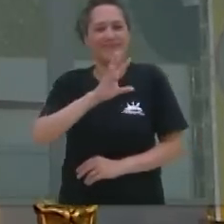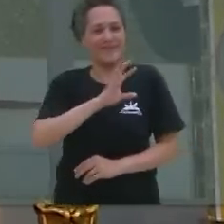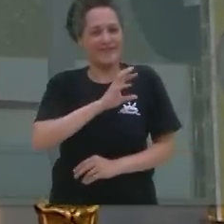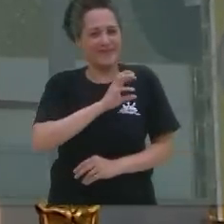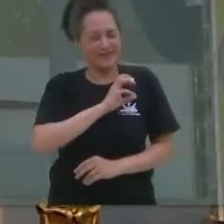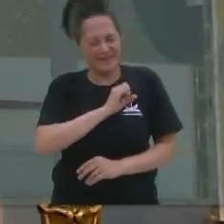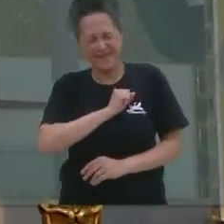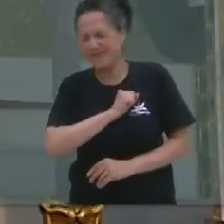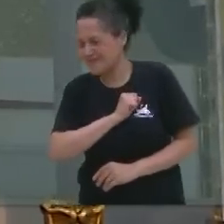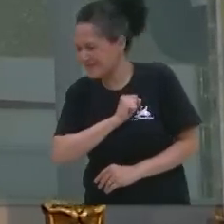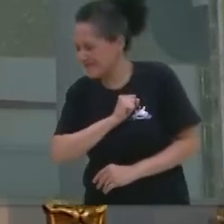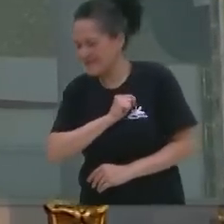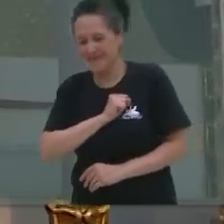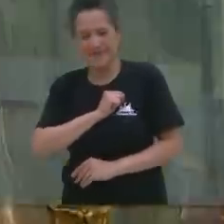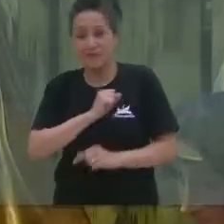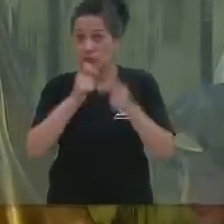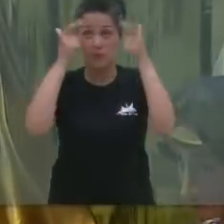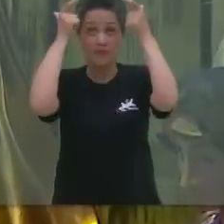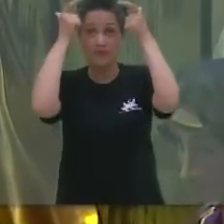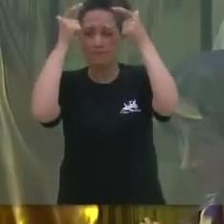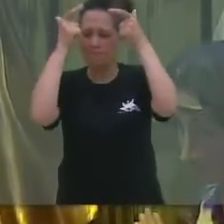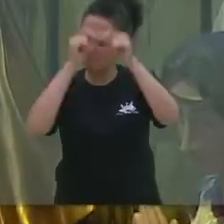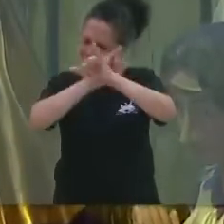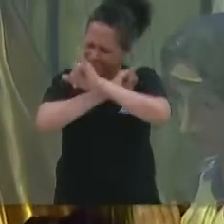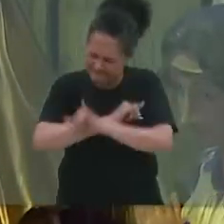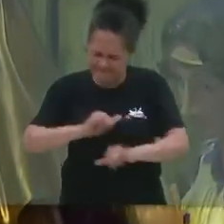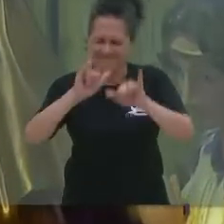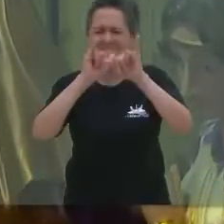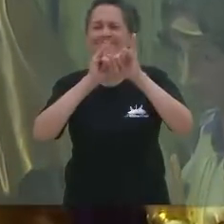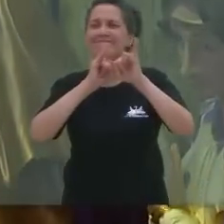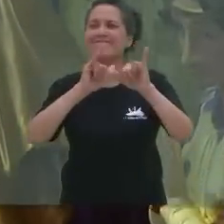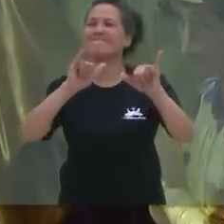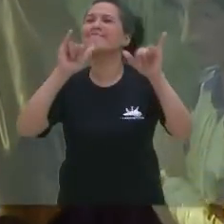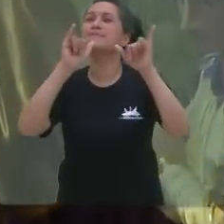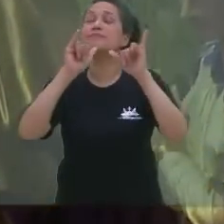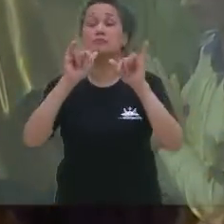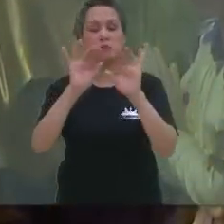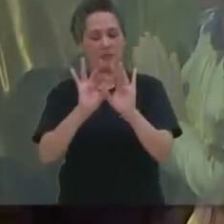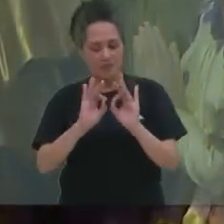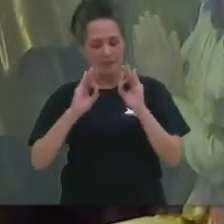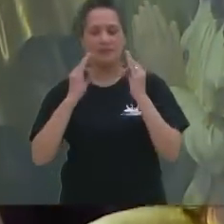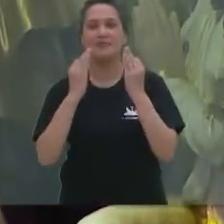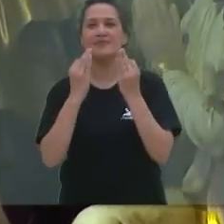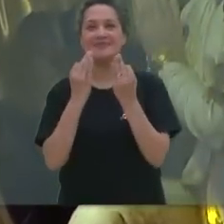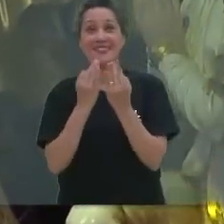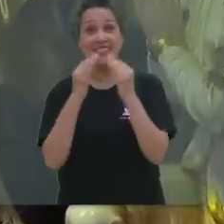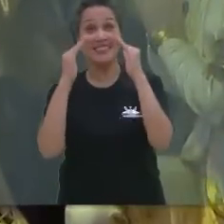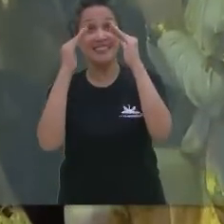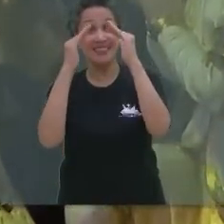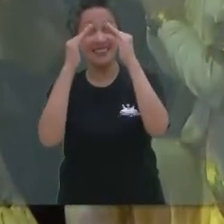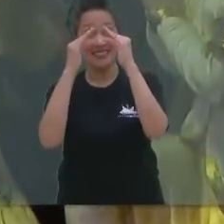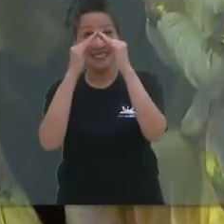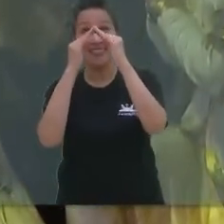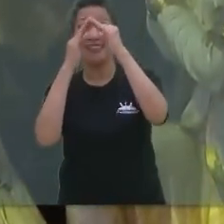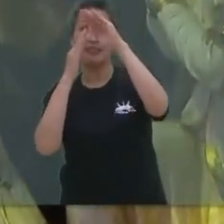amor, diante do rei vou proclamar, com minha família lá no